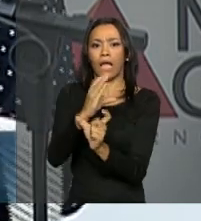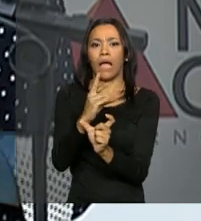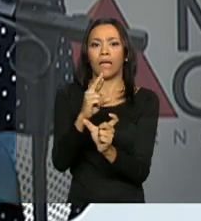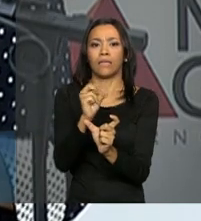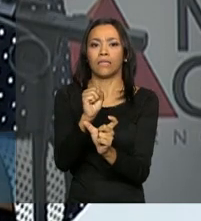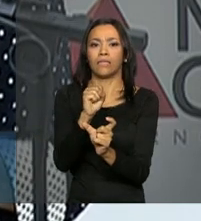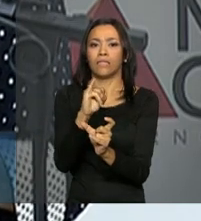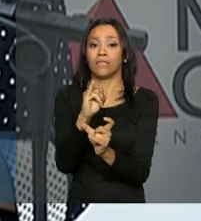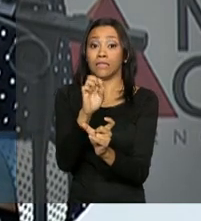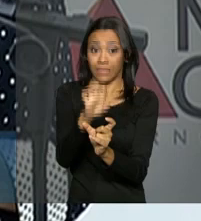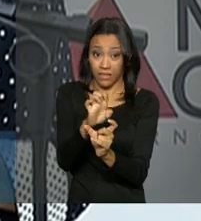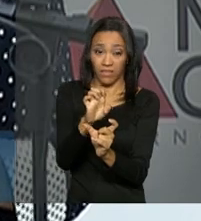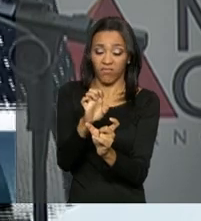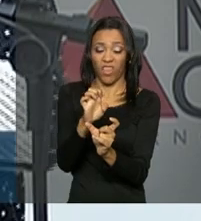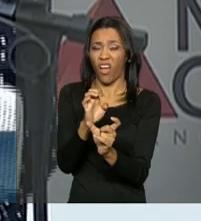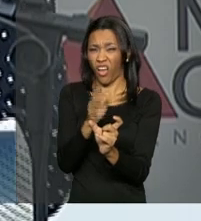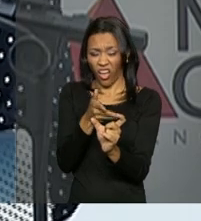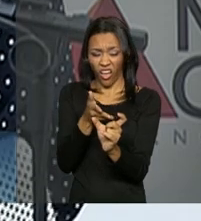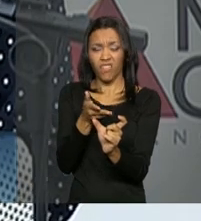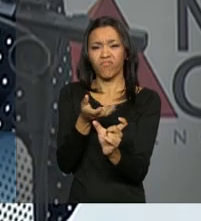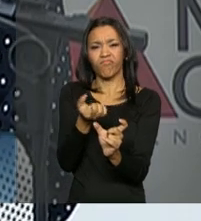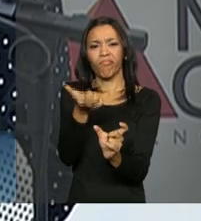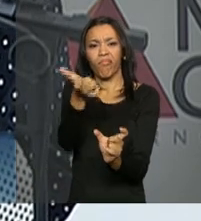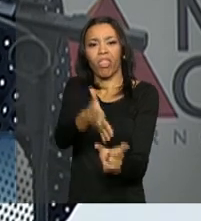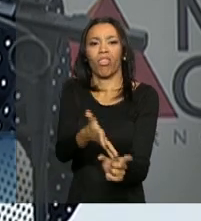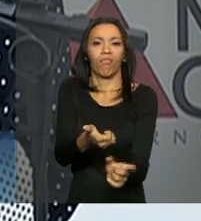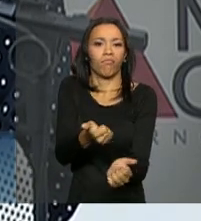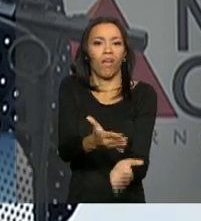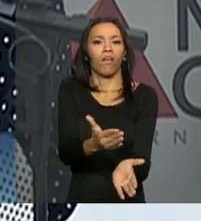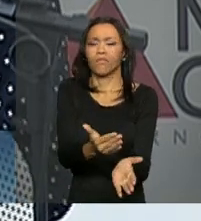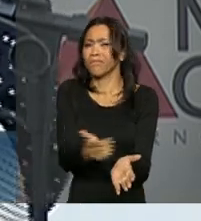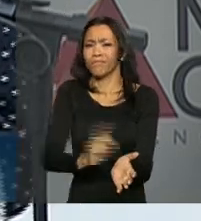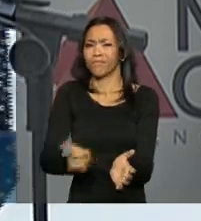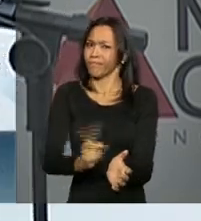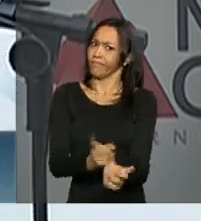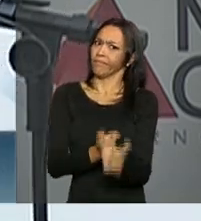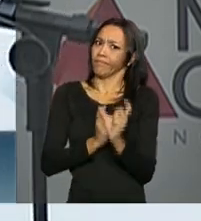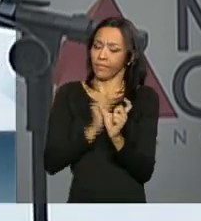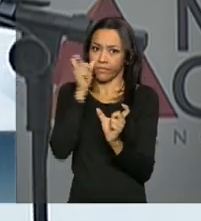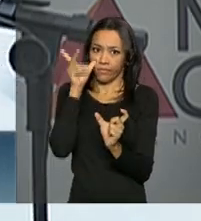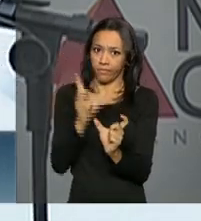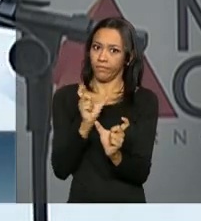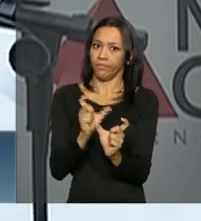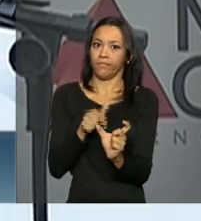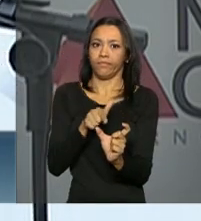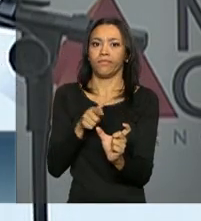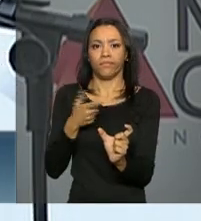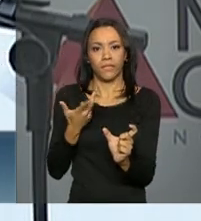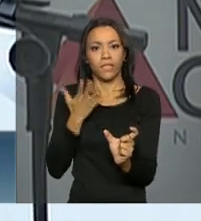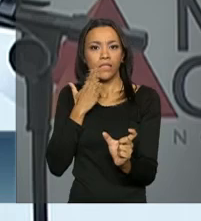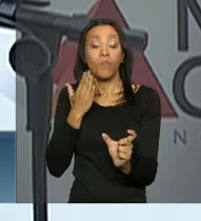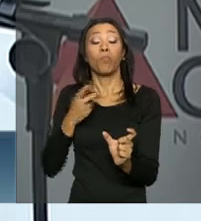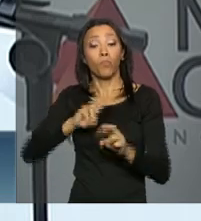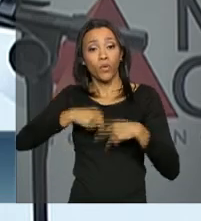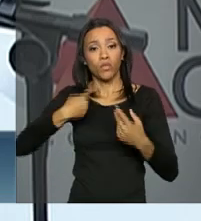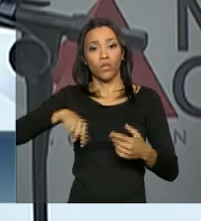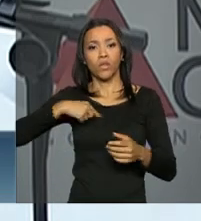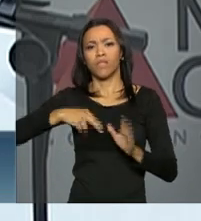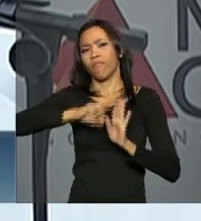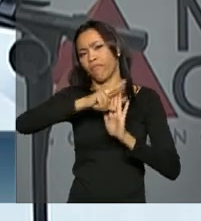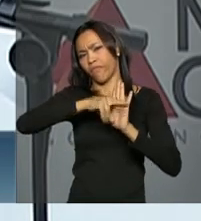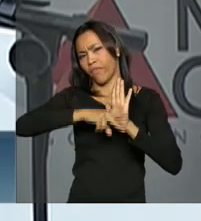ela não pode ser desperdiçada. Nós não podemos desperdiçar a nossa crise, por isso nós temos uma série de propostas no